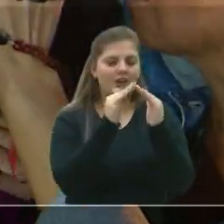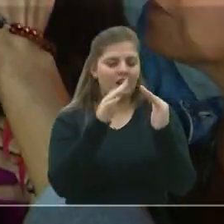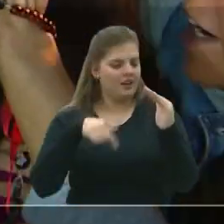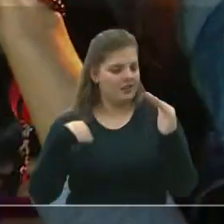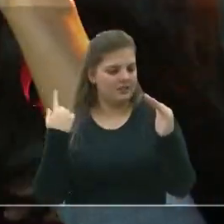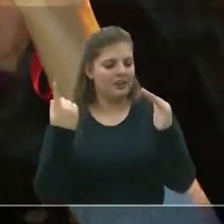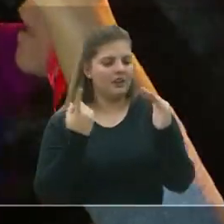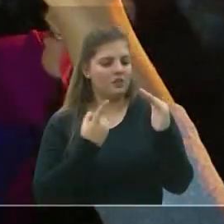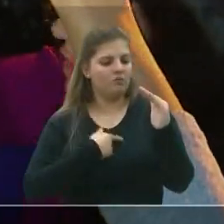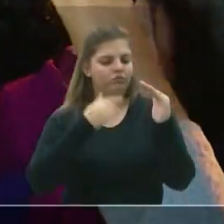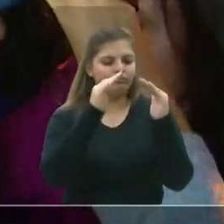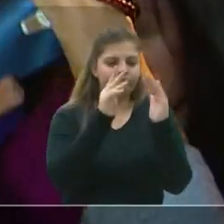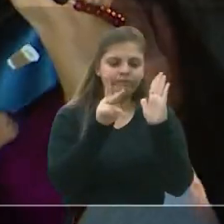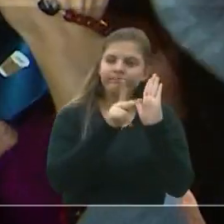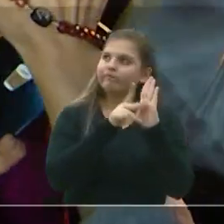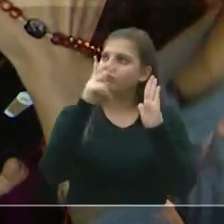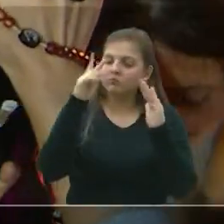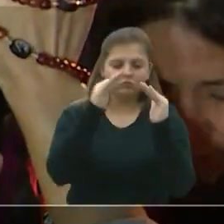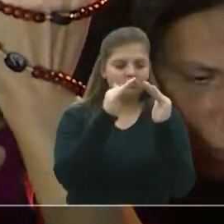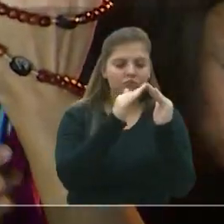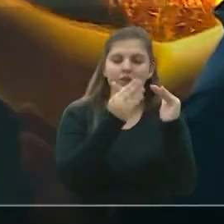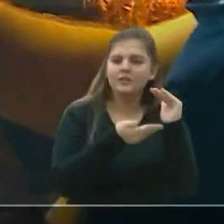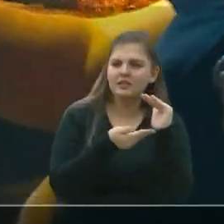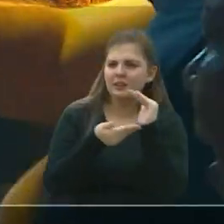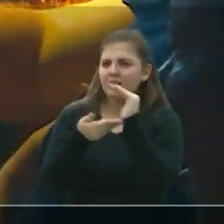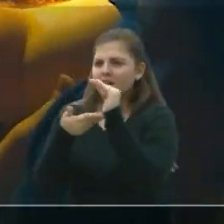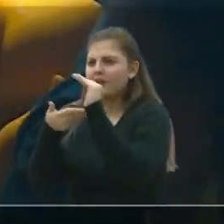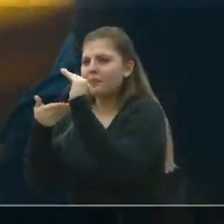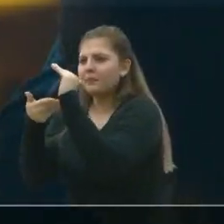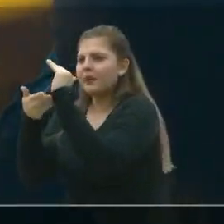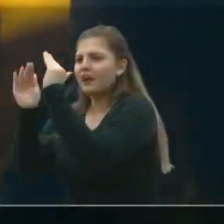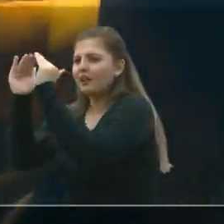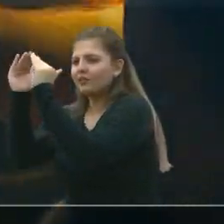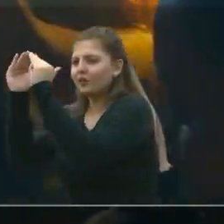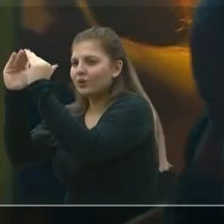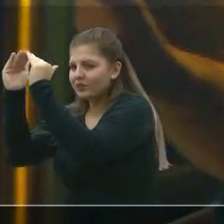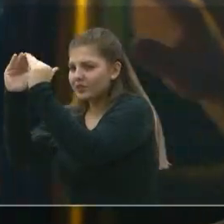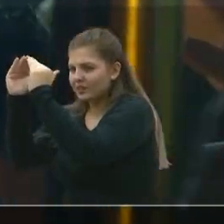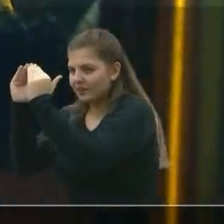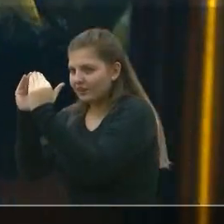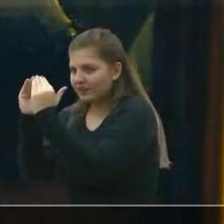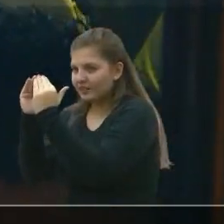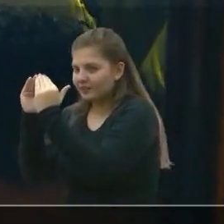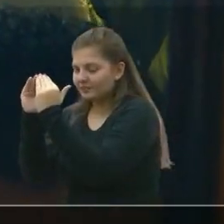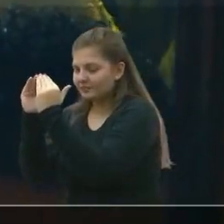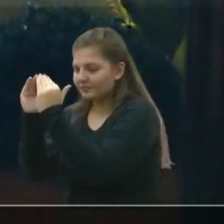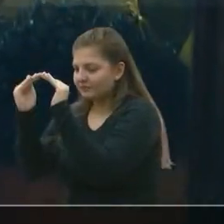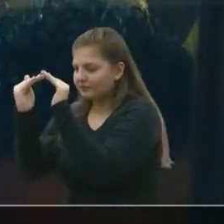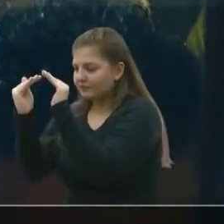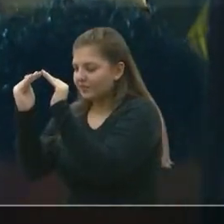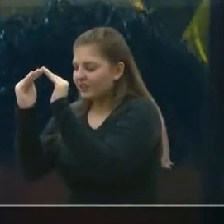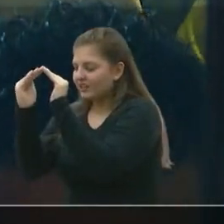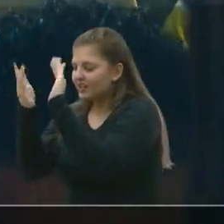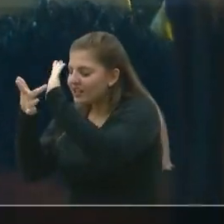sua casa, nós deixamos ela pra você,